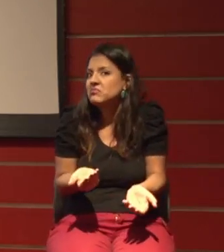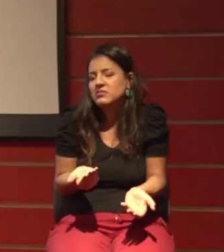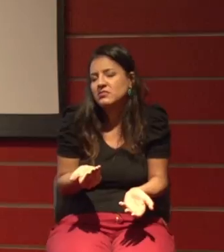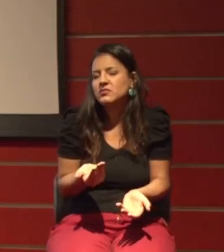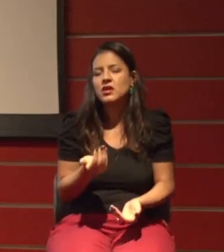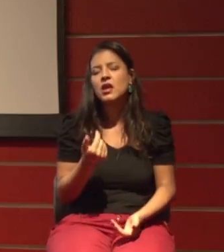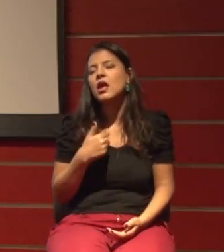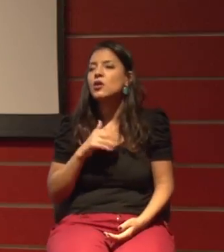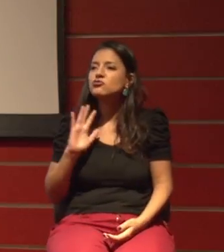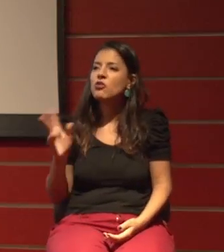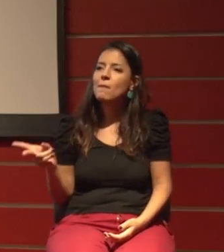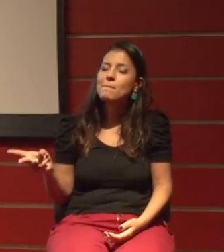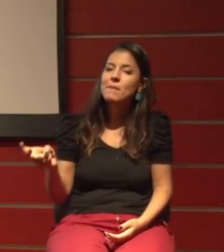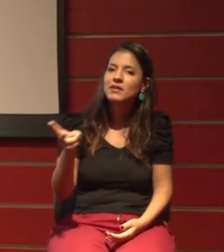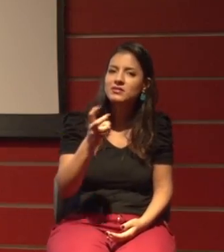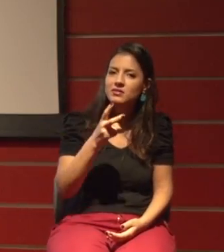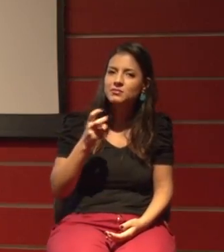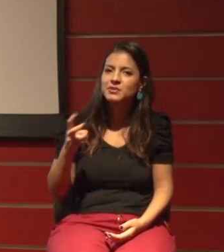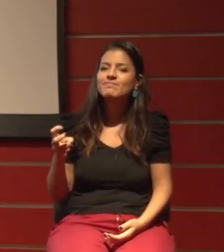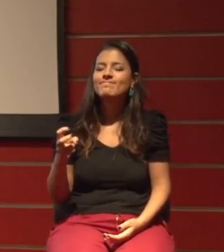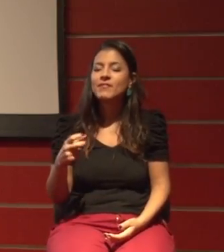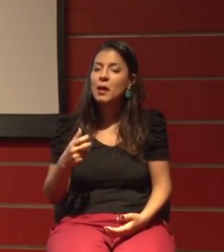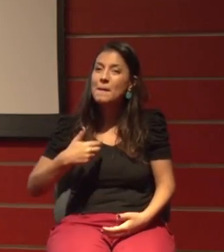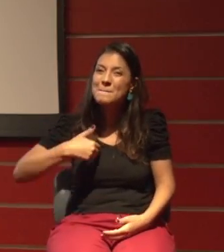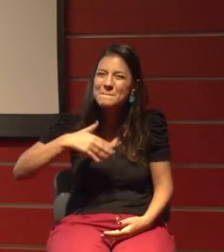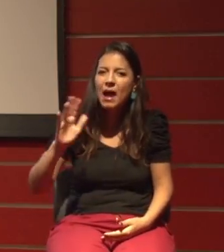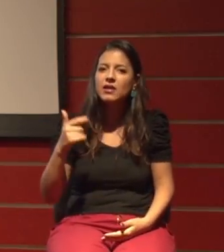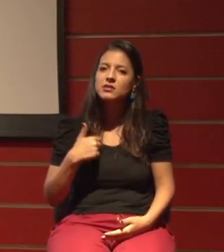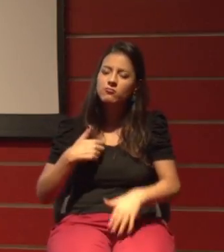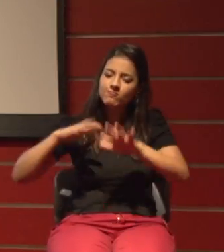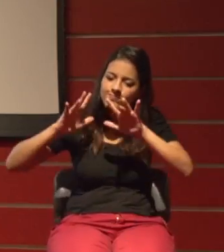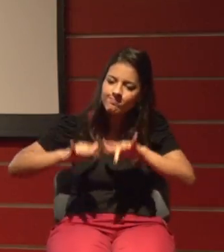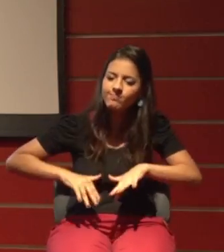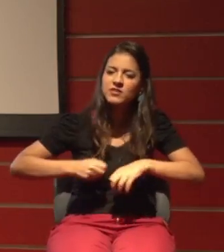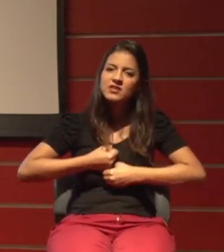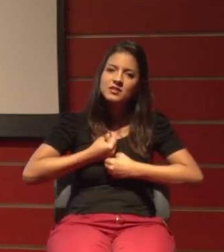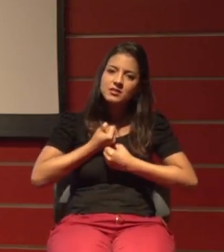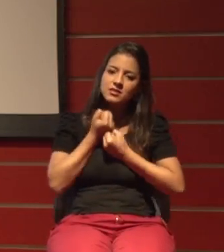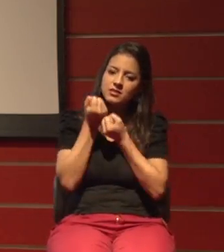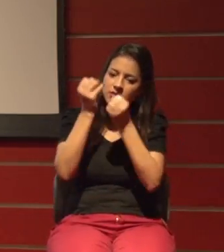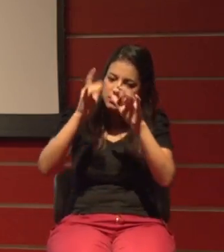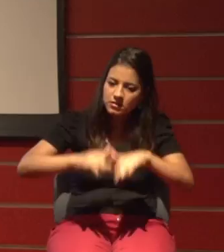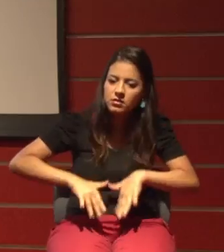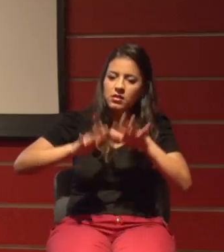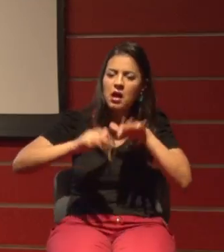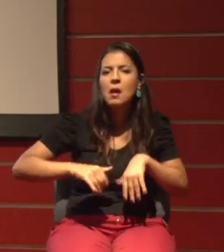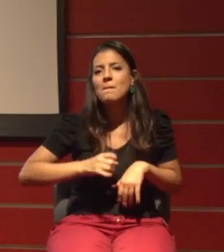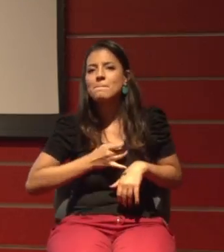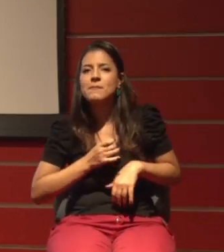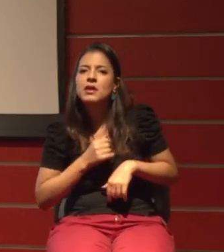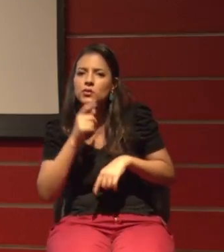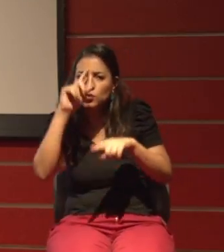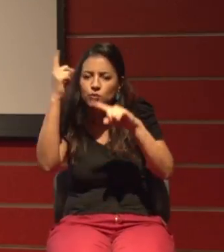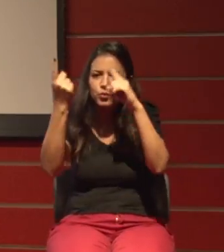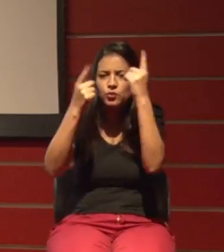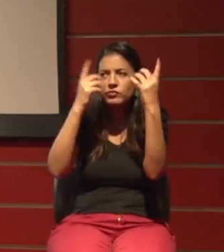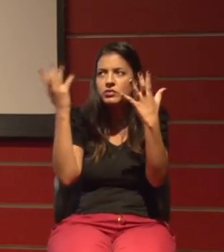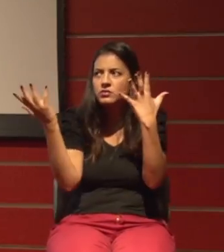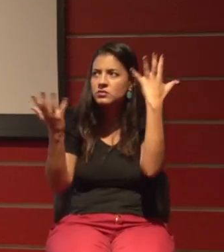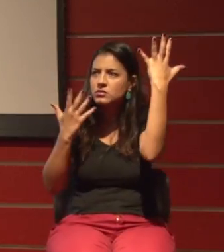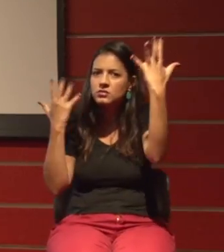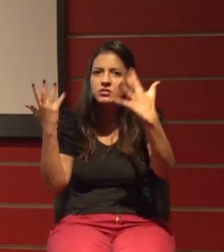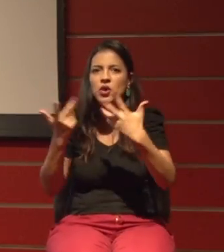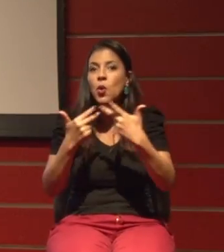percebido é quanto mais eu me exponho quanto mais eu coloco para fora meus medos minhas dúvidas as